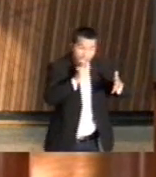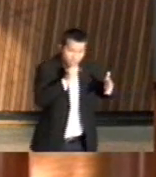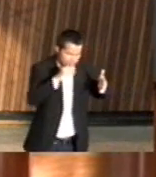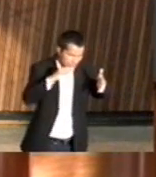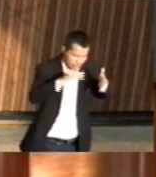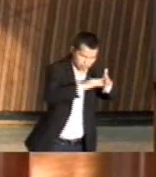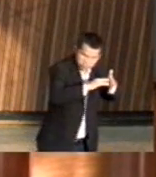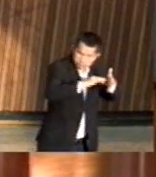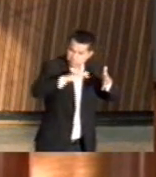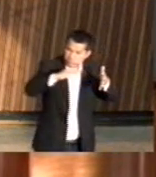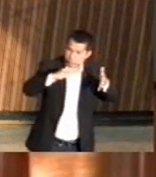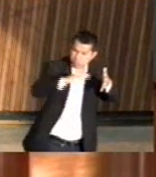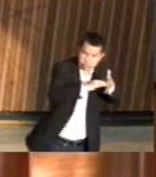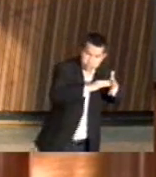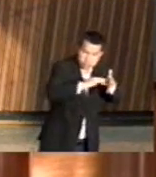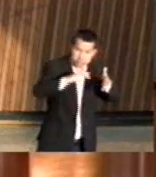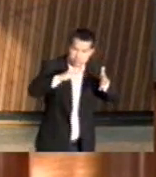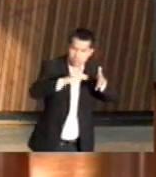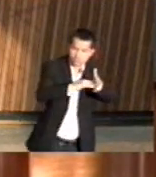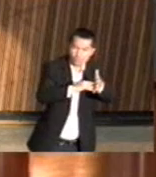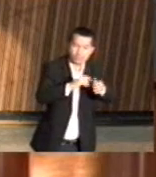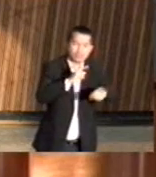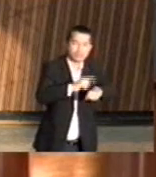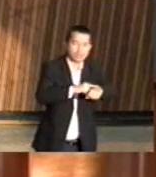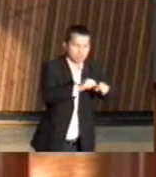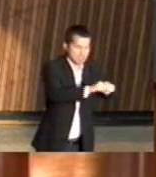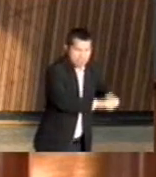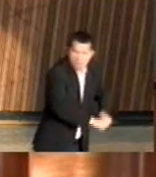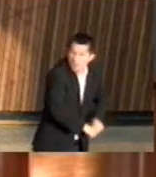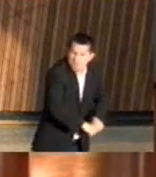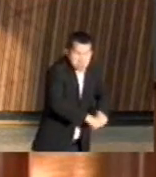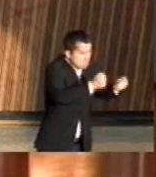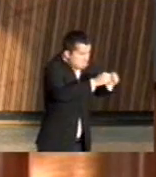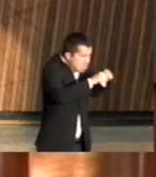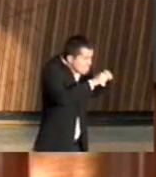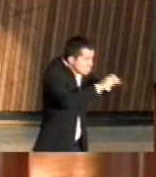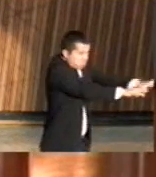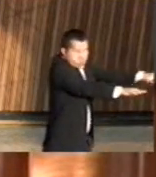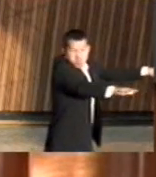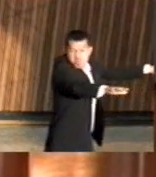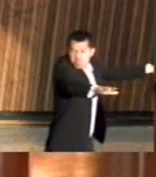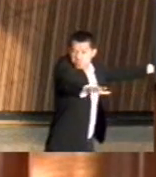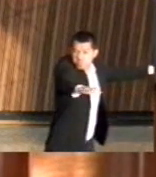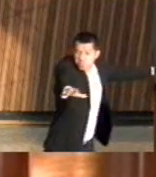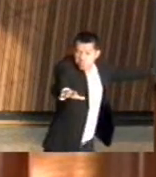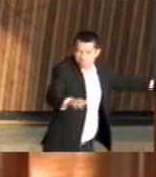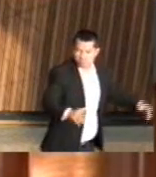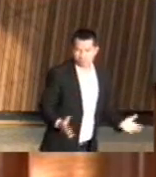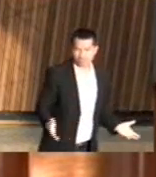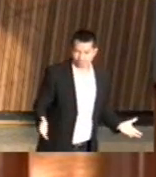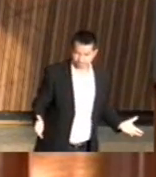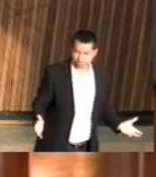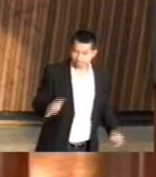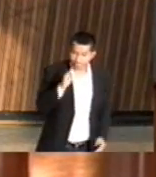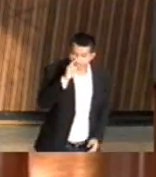É sério, né? E ele disse, bom, não vai dar coisa boa desse negócio. Vamos resolver de uma